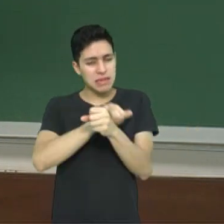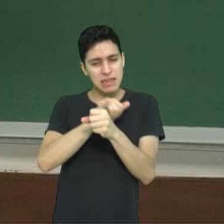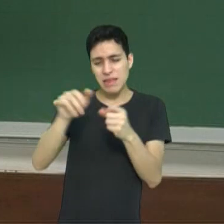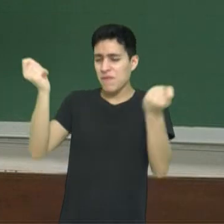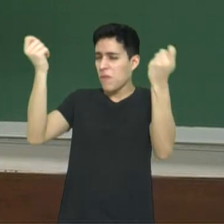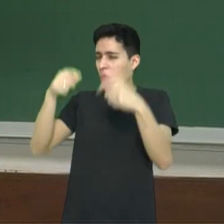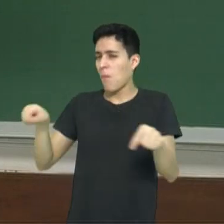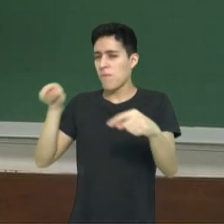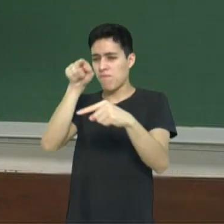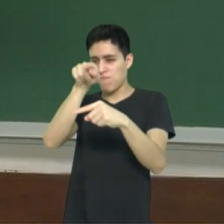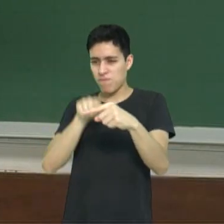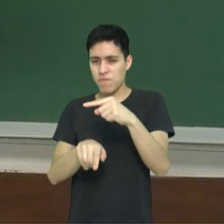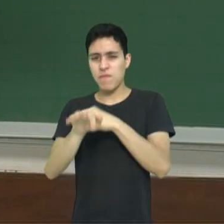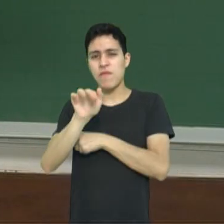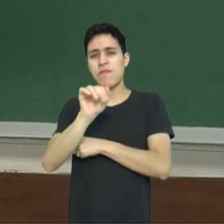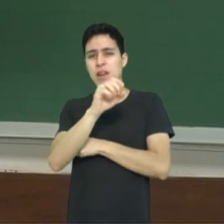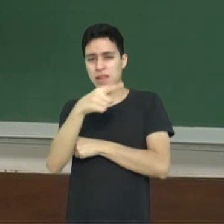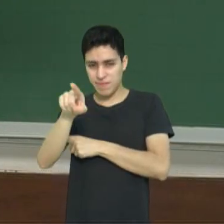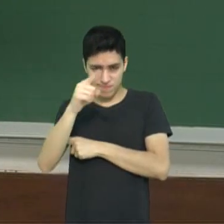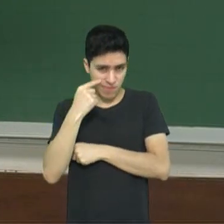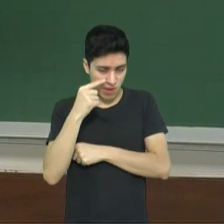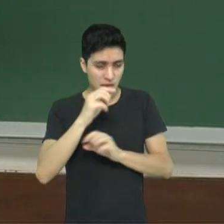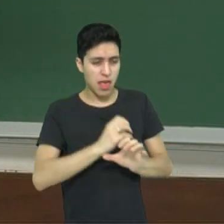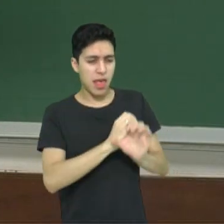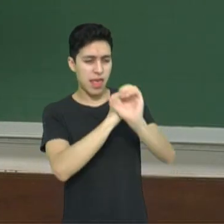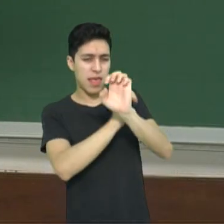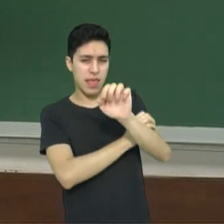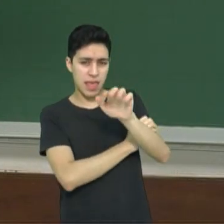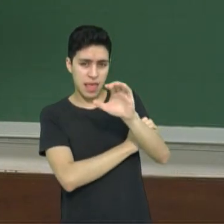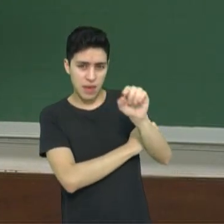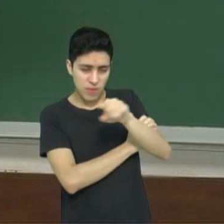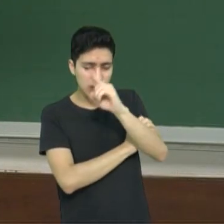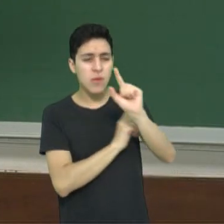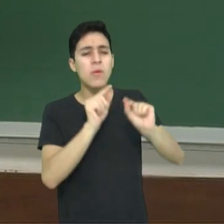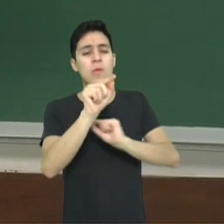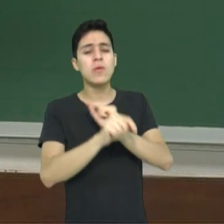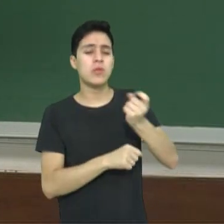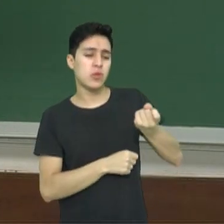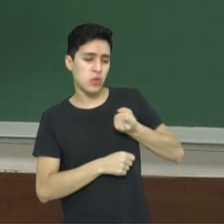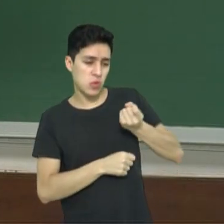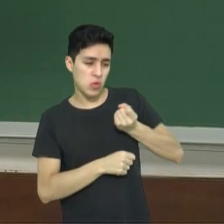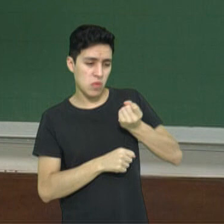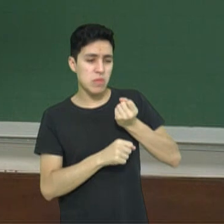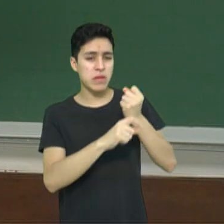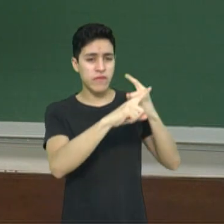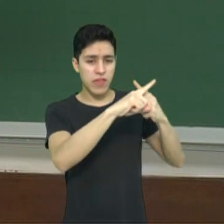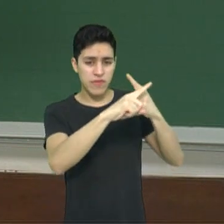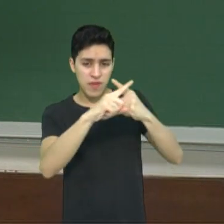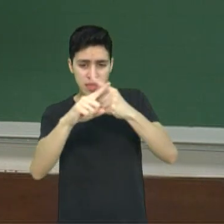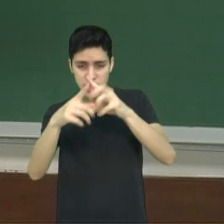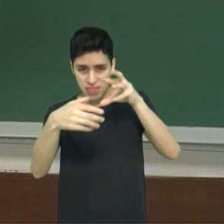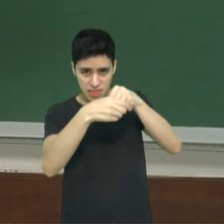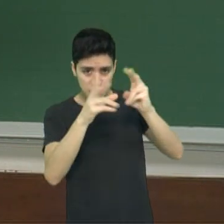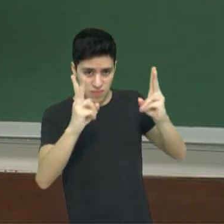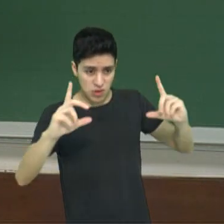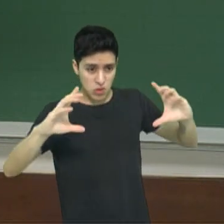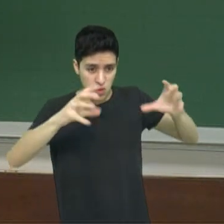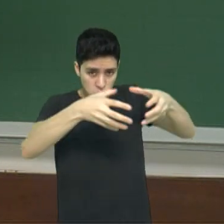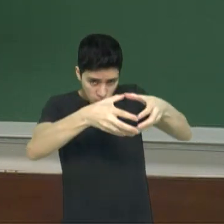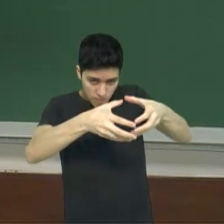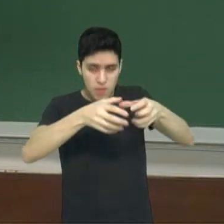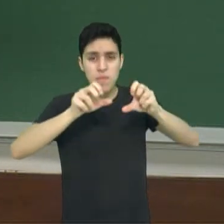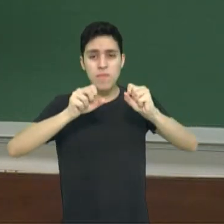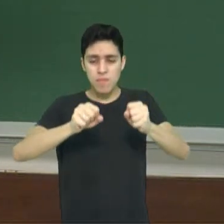ok? Se você tiver uma equação onde todos os números forem múltiplos entre si, você pode dividir a